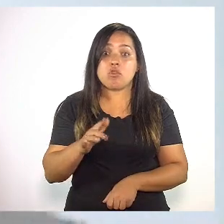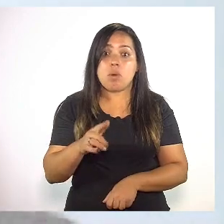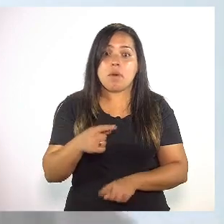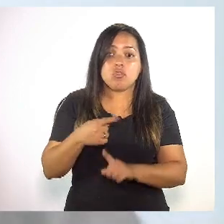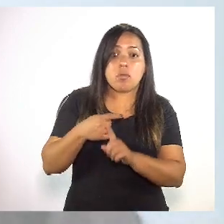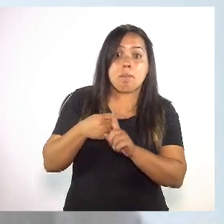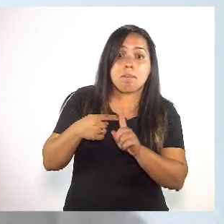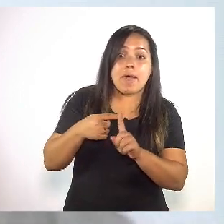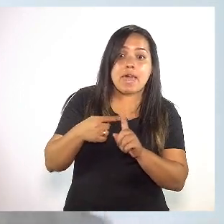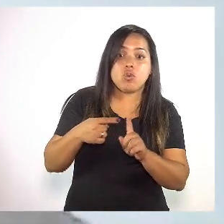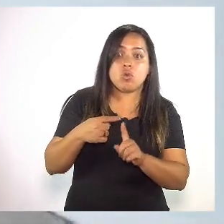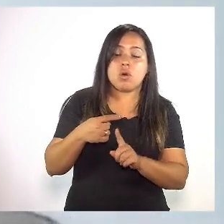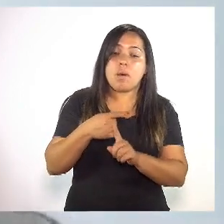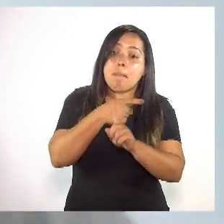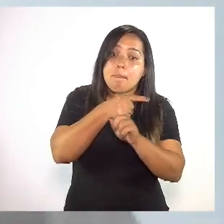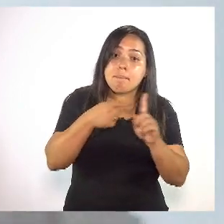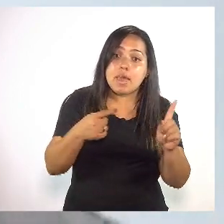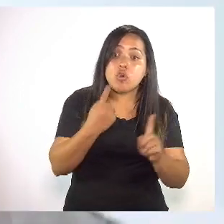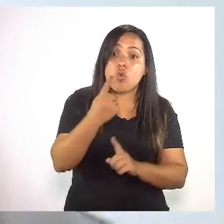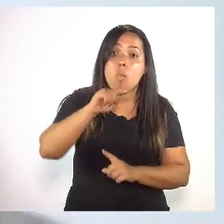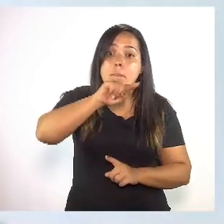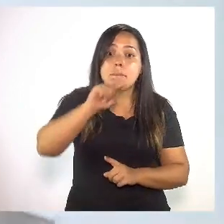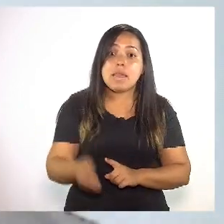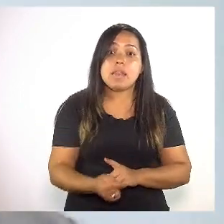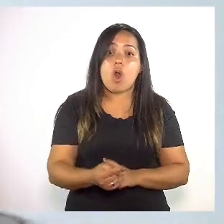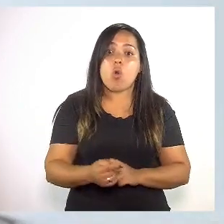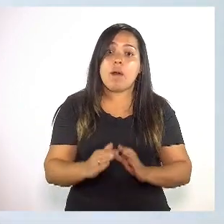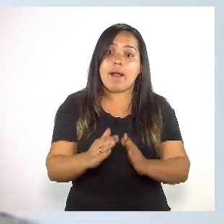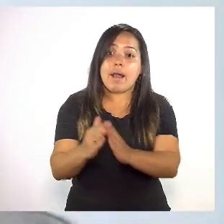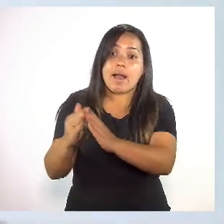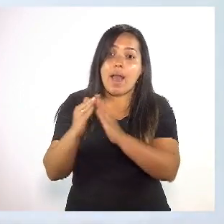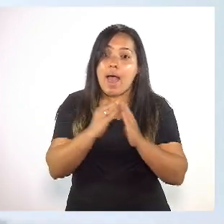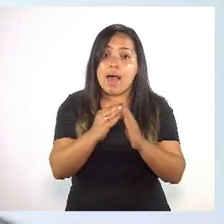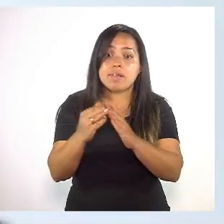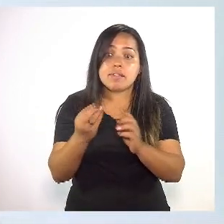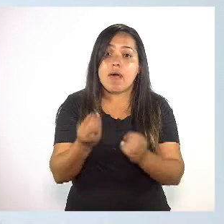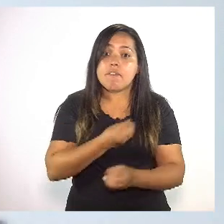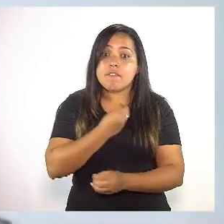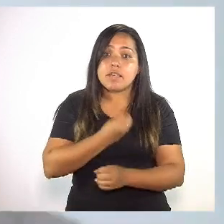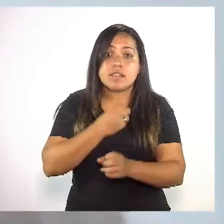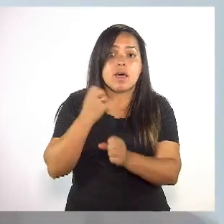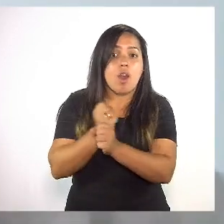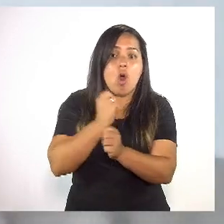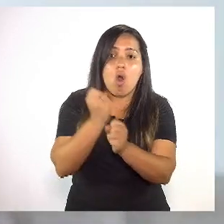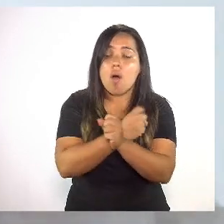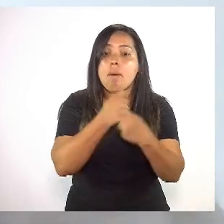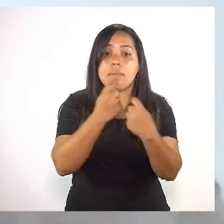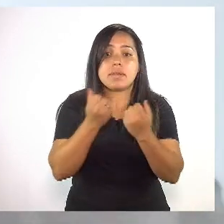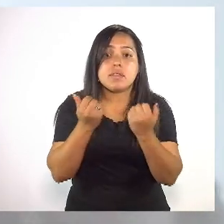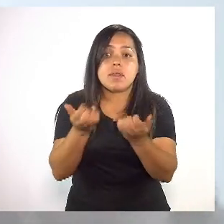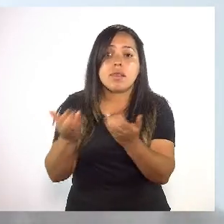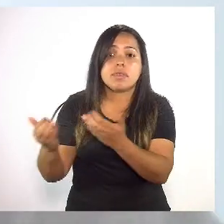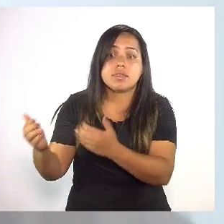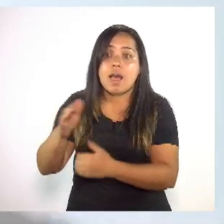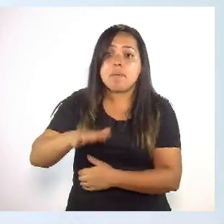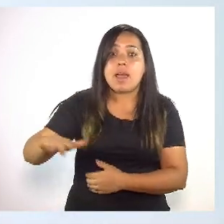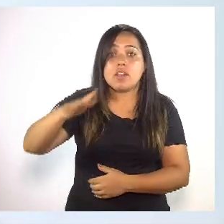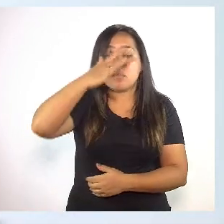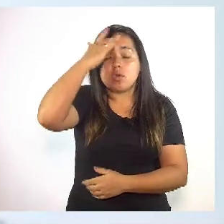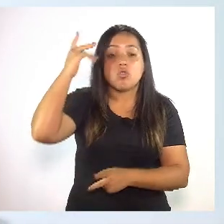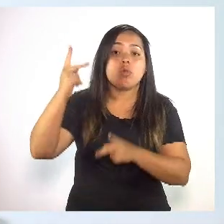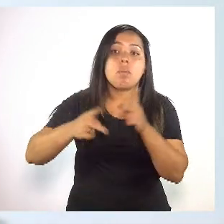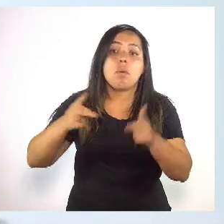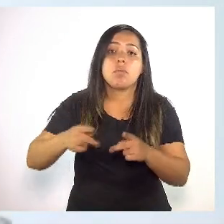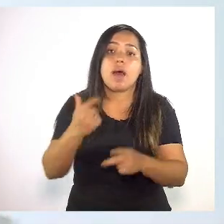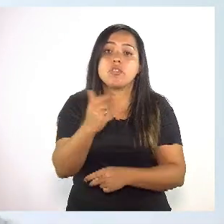que poderia ter sido feito para atenuar, para aplacar, para mitigar esse déficit, seja em relação a habitações populares, seja, como